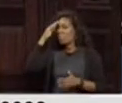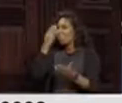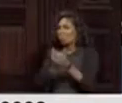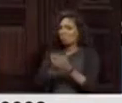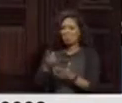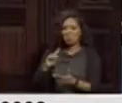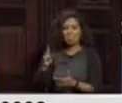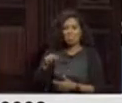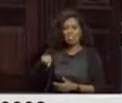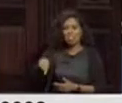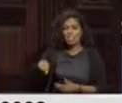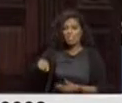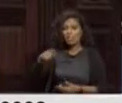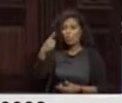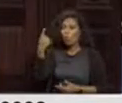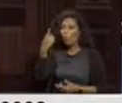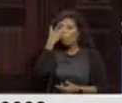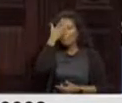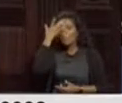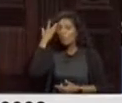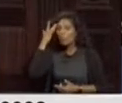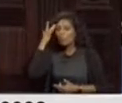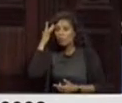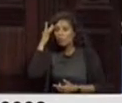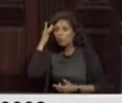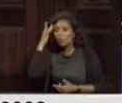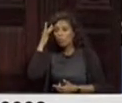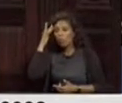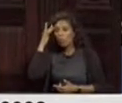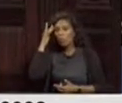se não tiver um sinal verde deles.